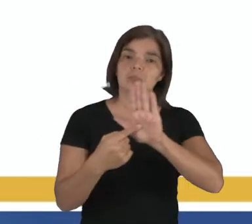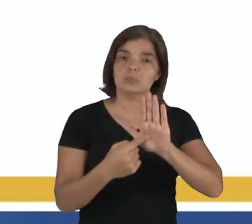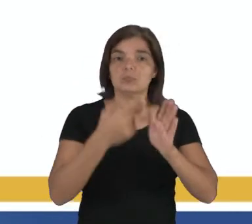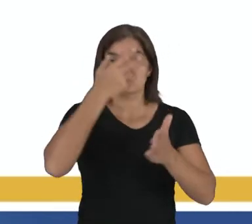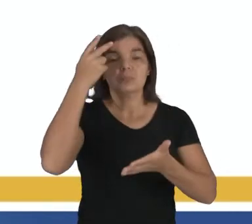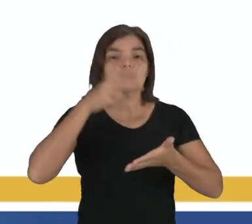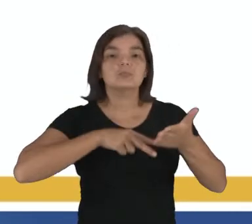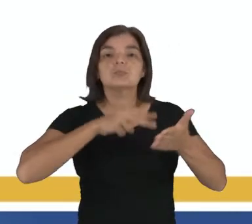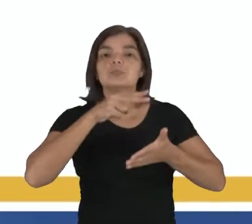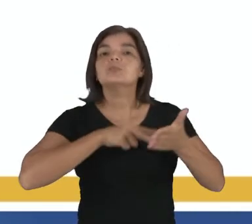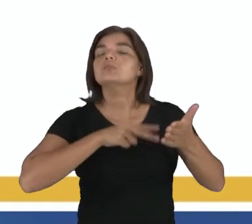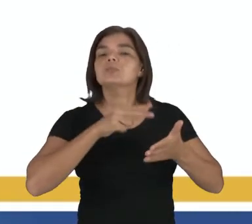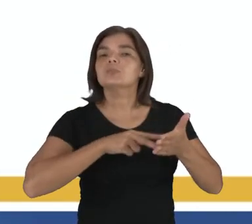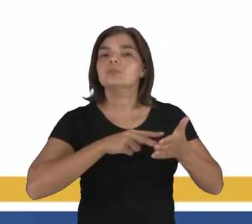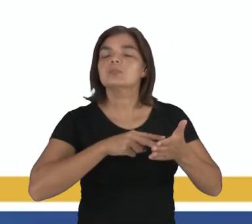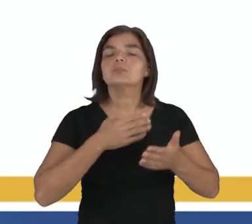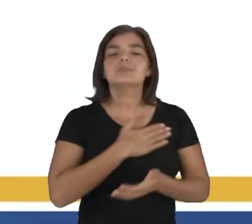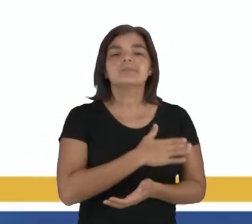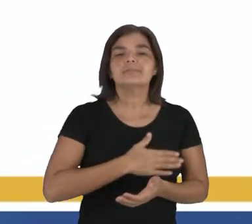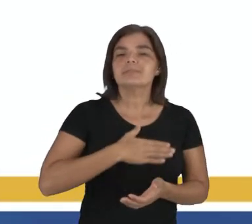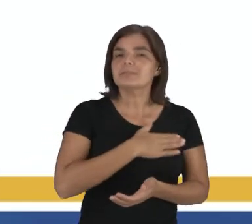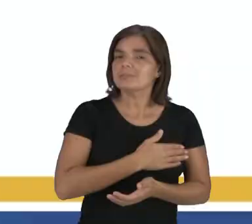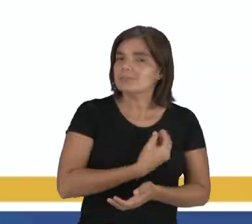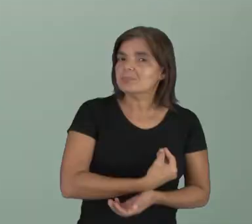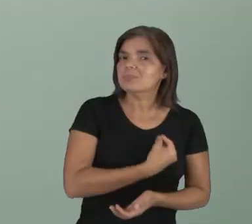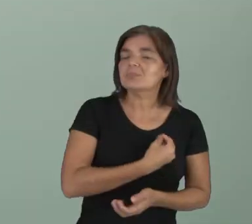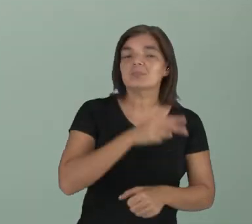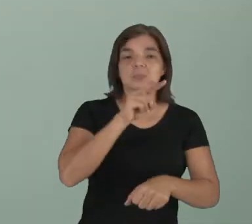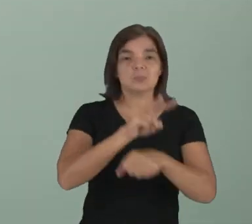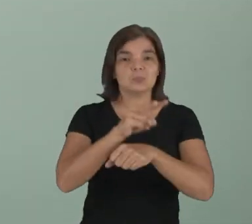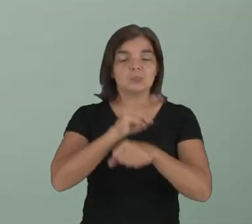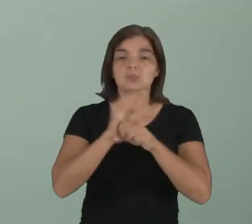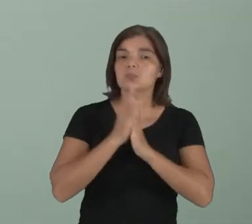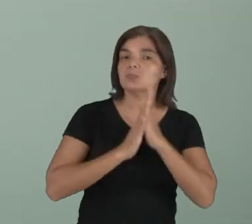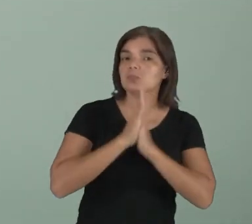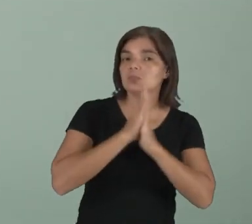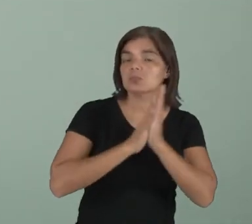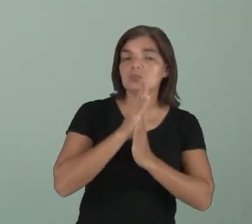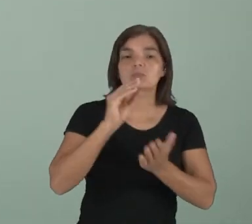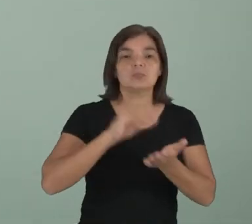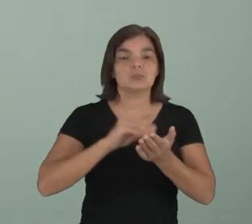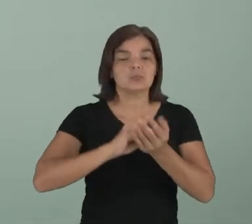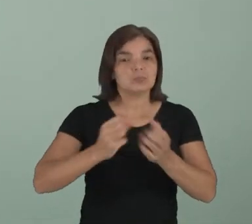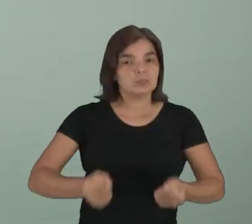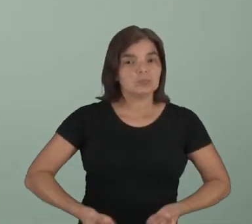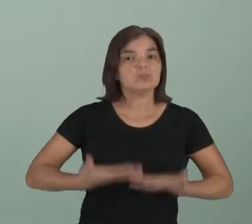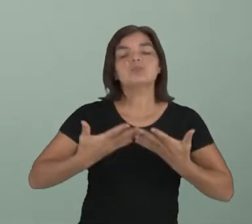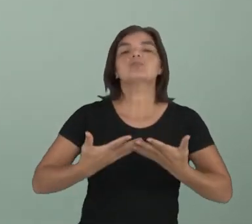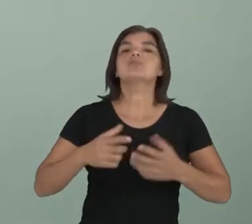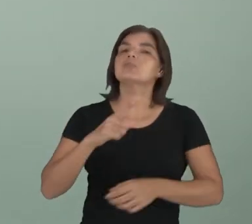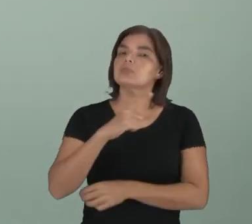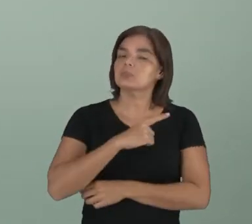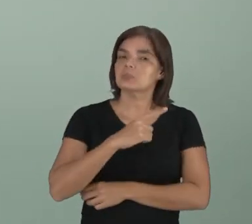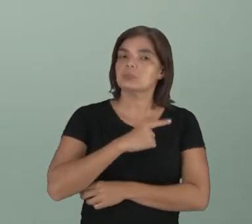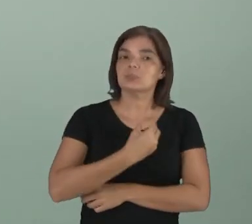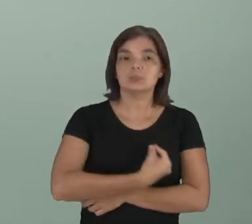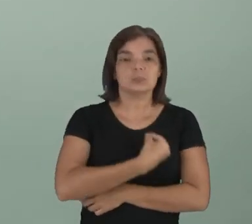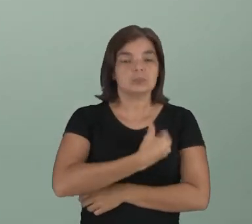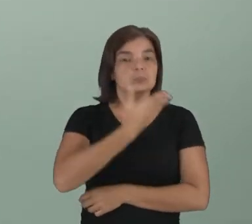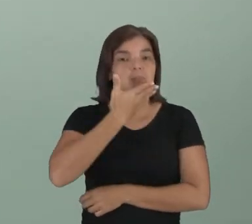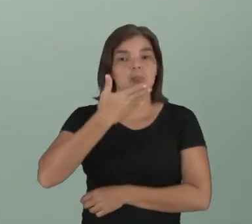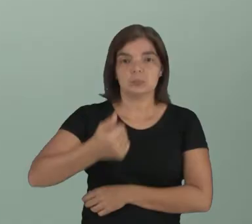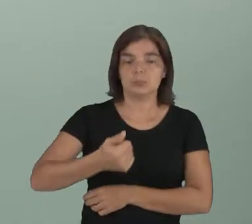para o leitor para apreciar a realidade, cuidar da ansiedade e da falta de autoestima, para ter uma vida